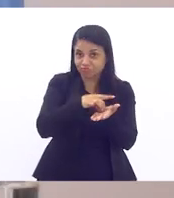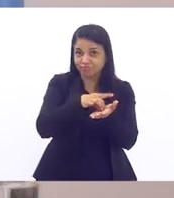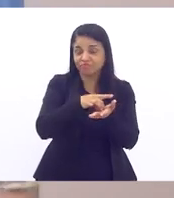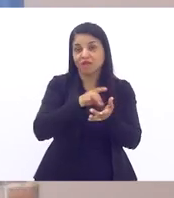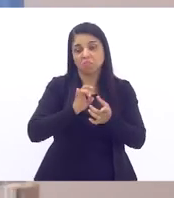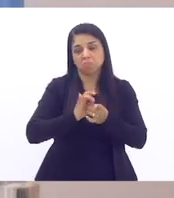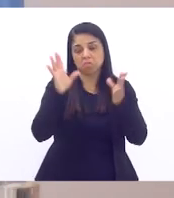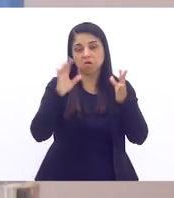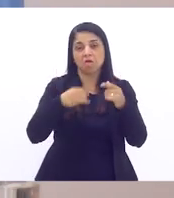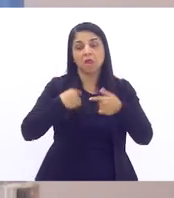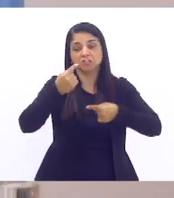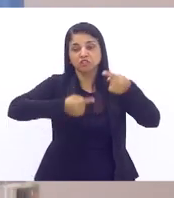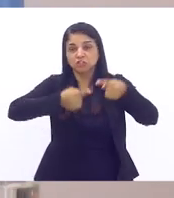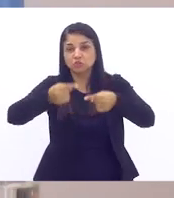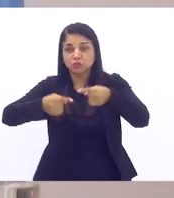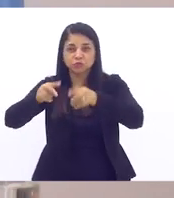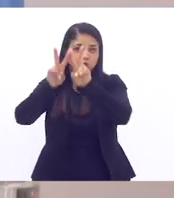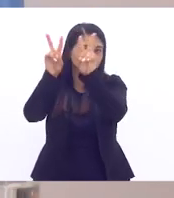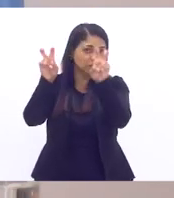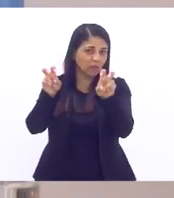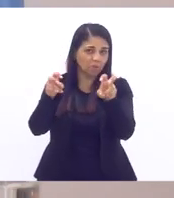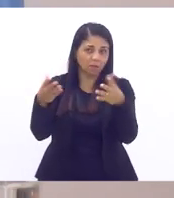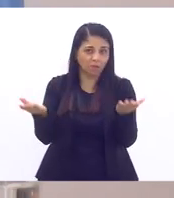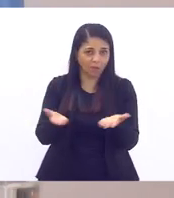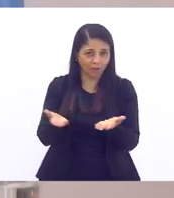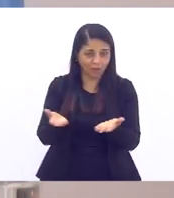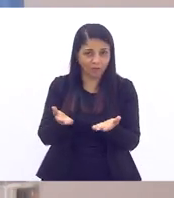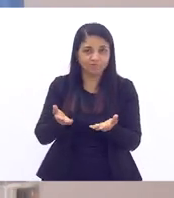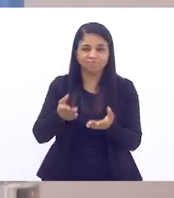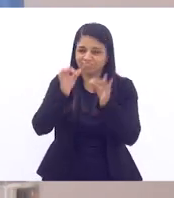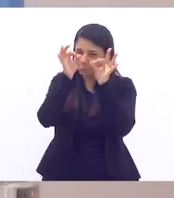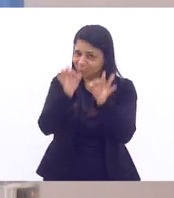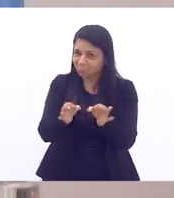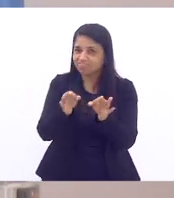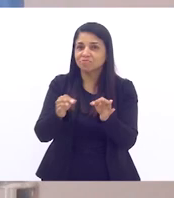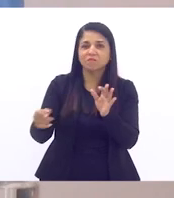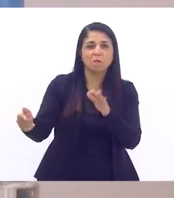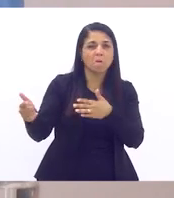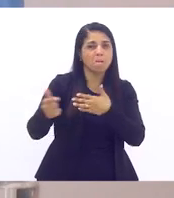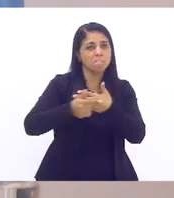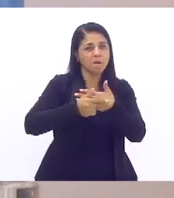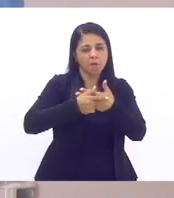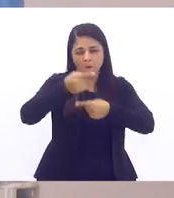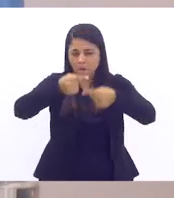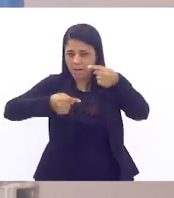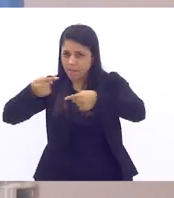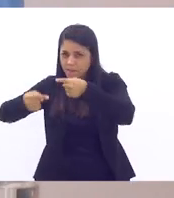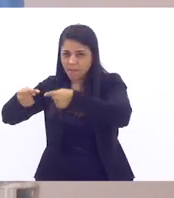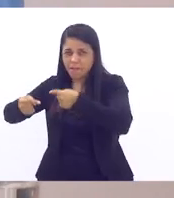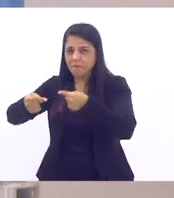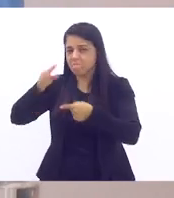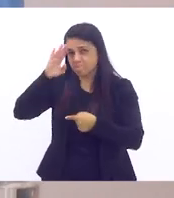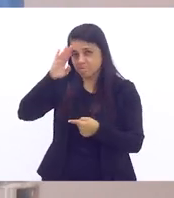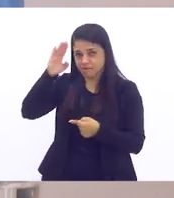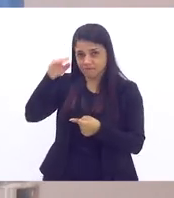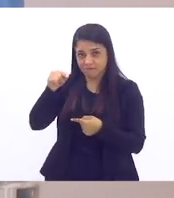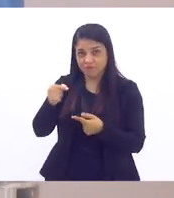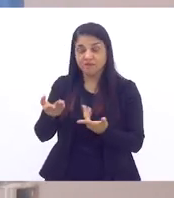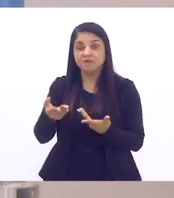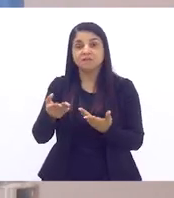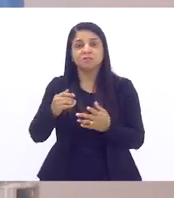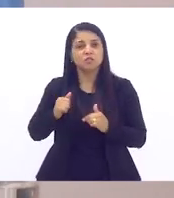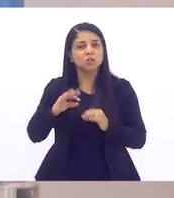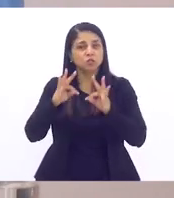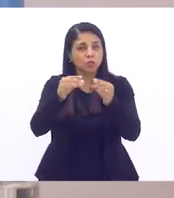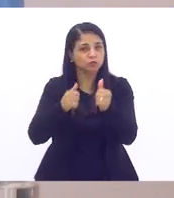poder discutir esse tema conosco e tenho certeza que vai ter um papel fundamental nessa discussão e que todos que